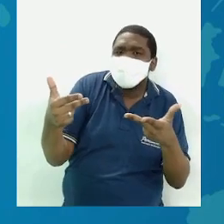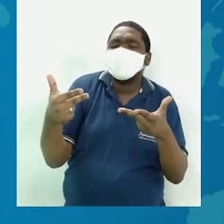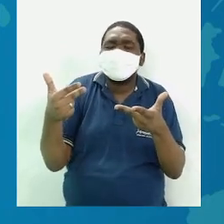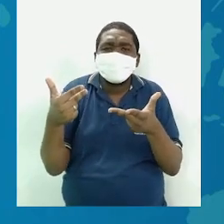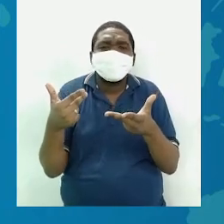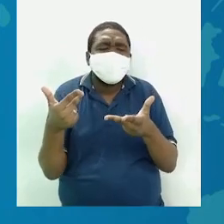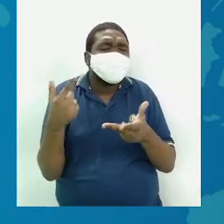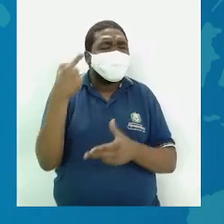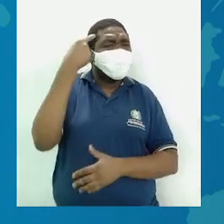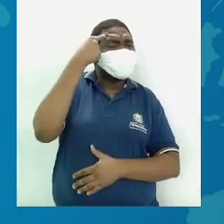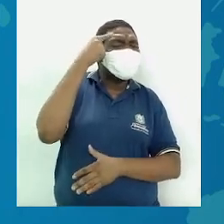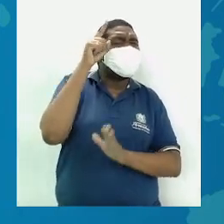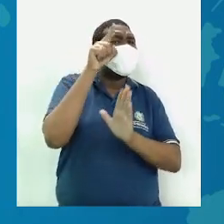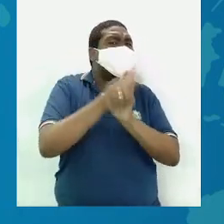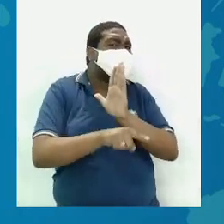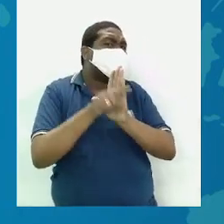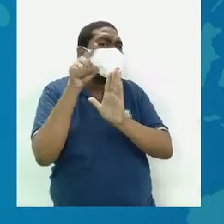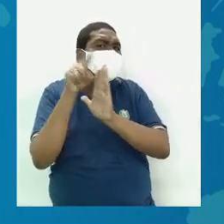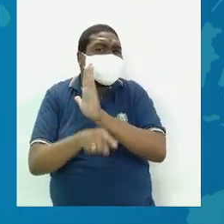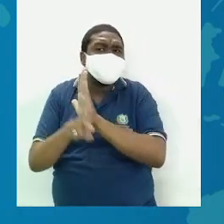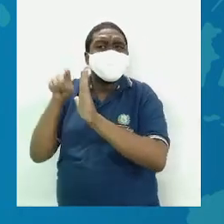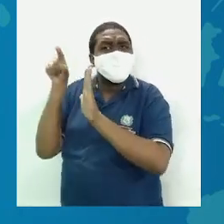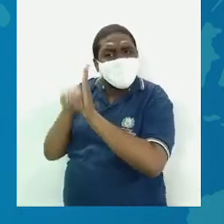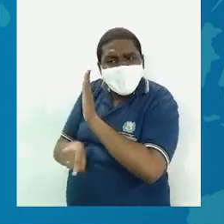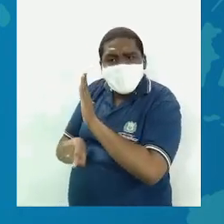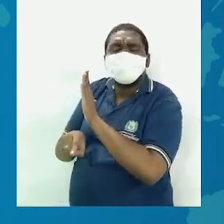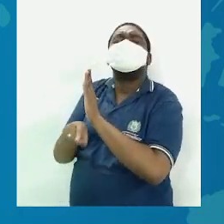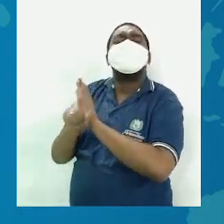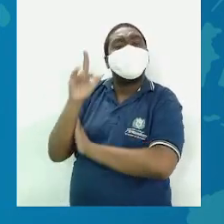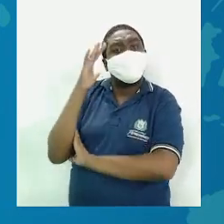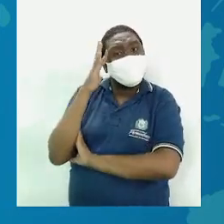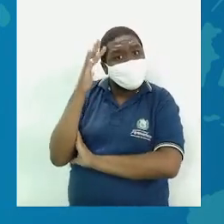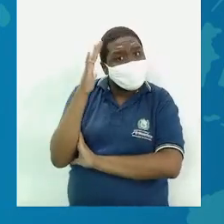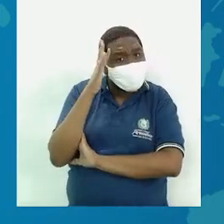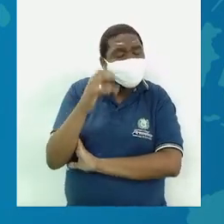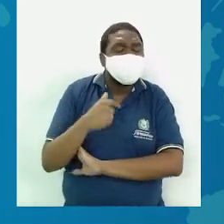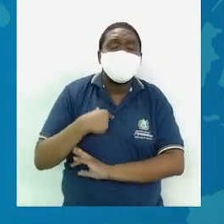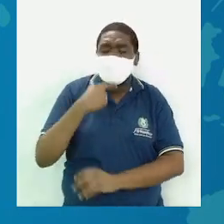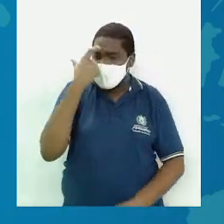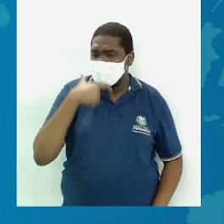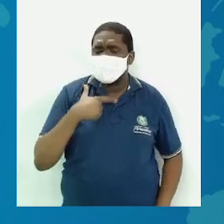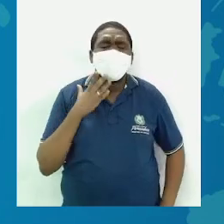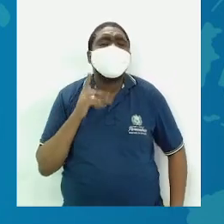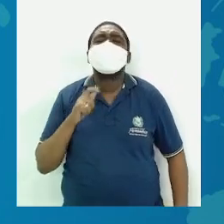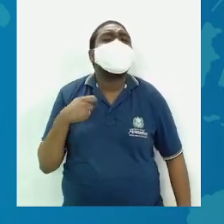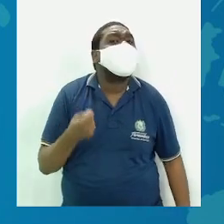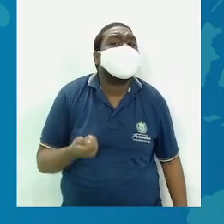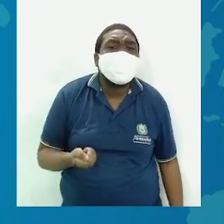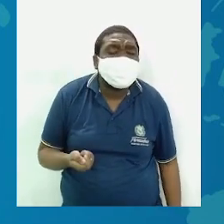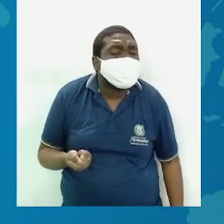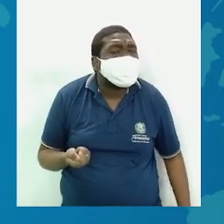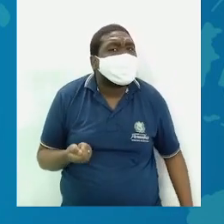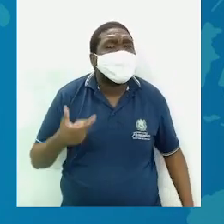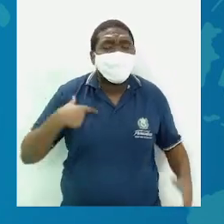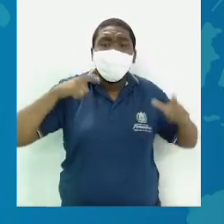algumas perguntas, as chamadas grandes perguntas filosóficas. Quem sou eu? De onde eu vim?